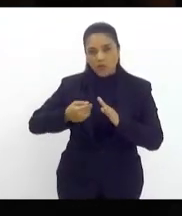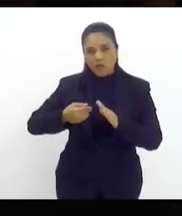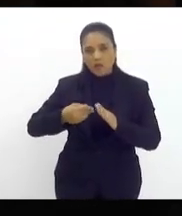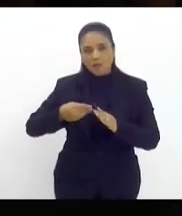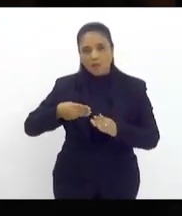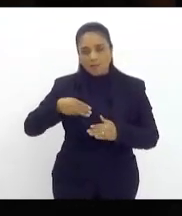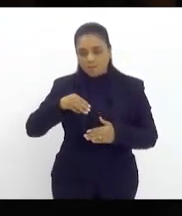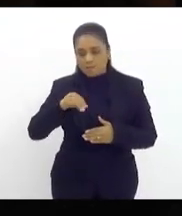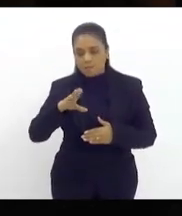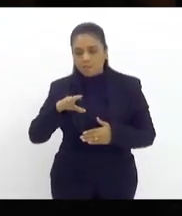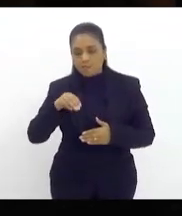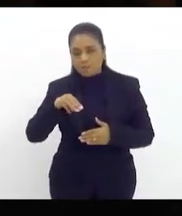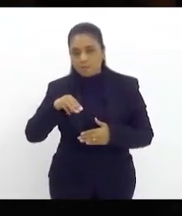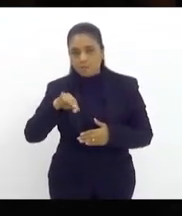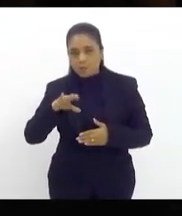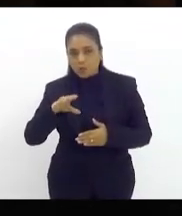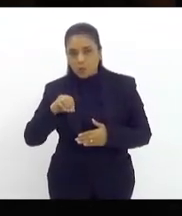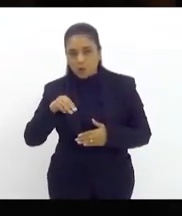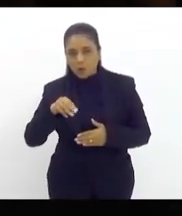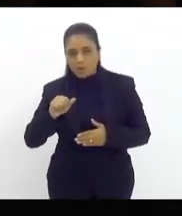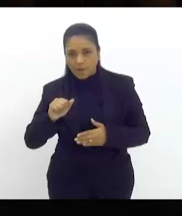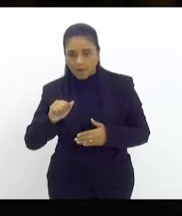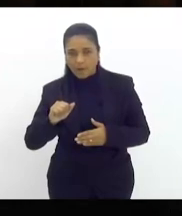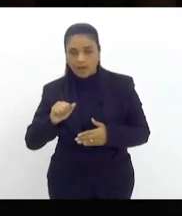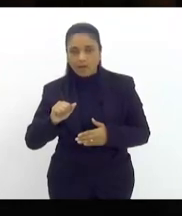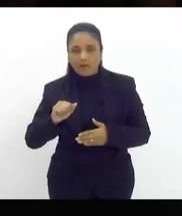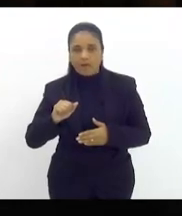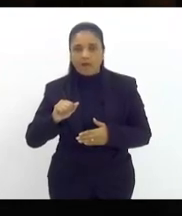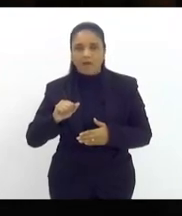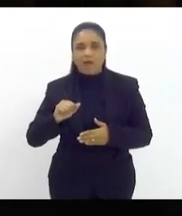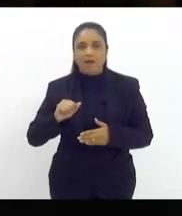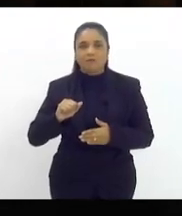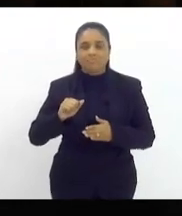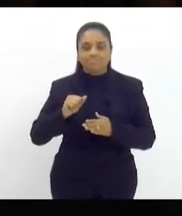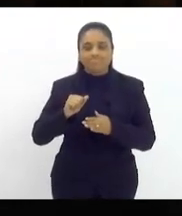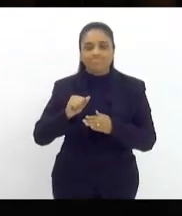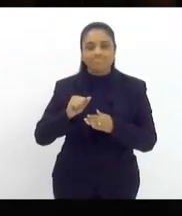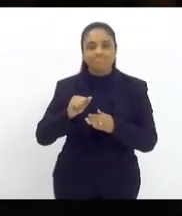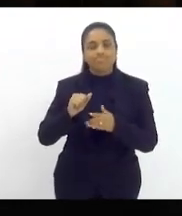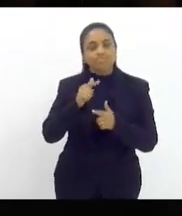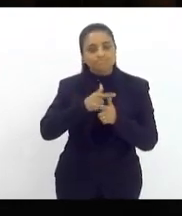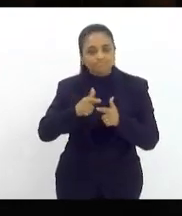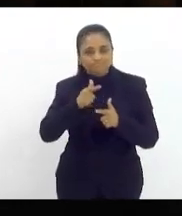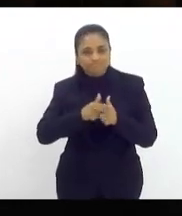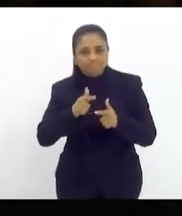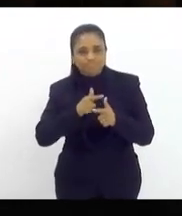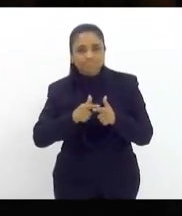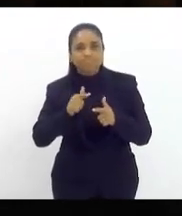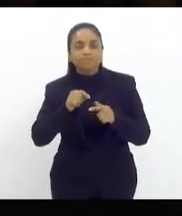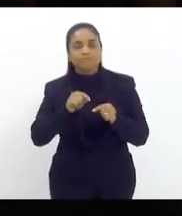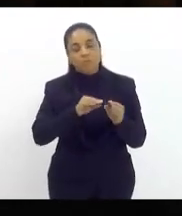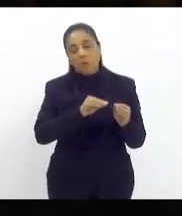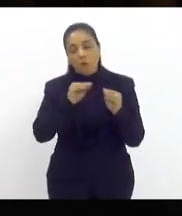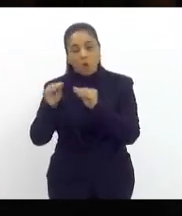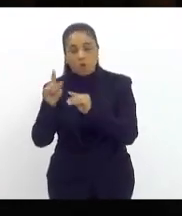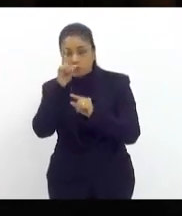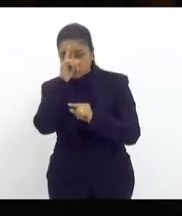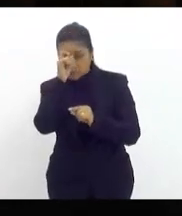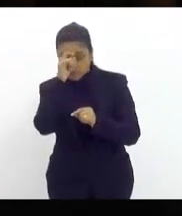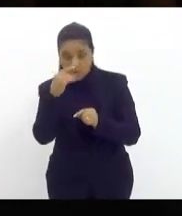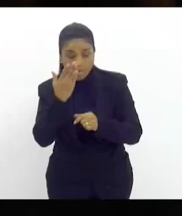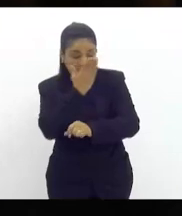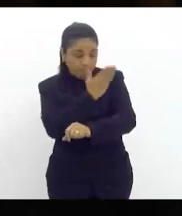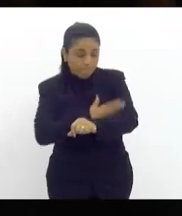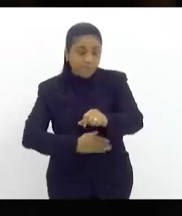dela é Alessandra, inclusive, pude conversar com ela, e ela teve uma complicação, foi para outro hospital e perdeu o